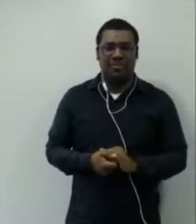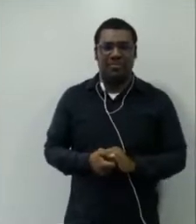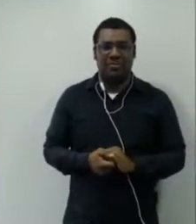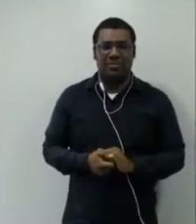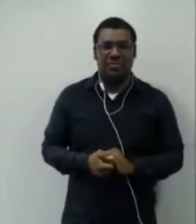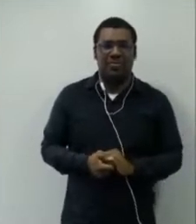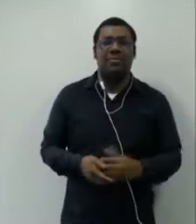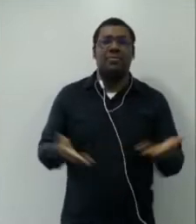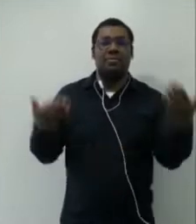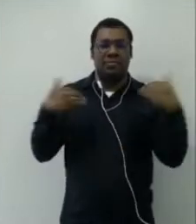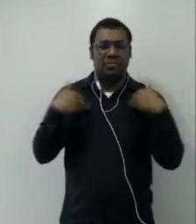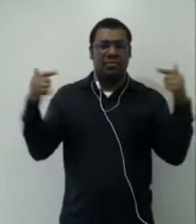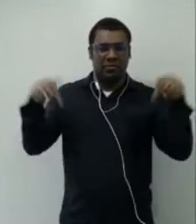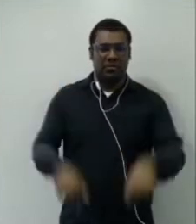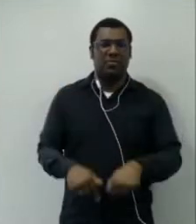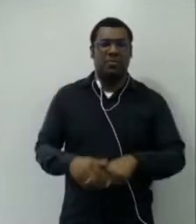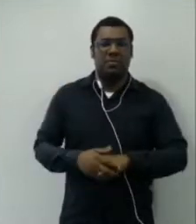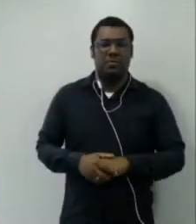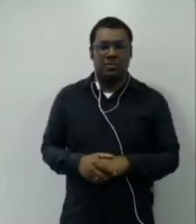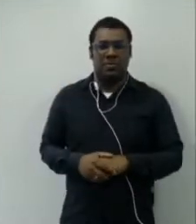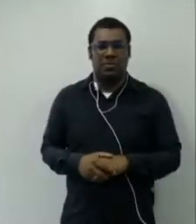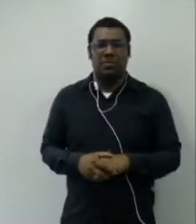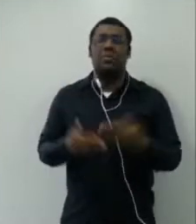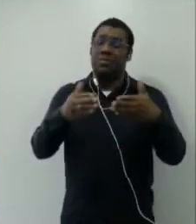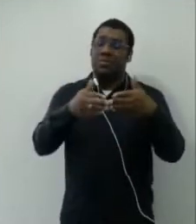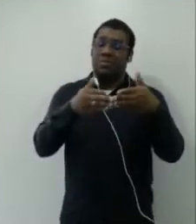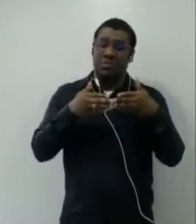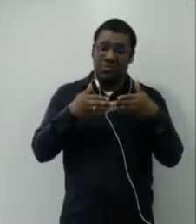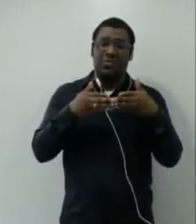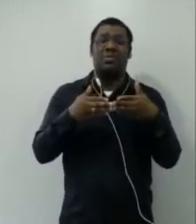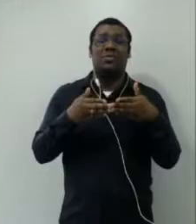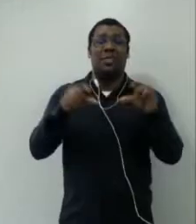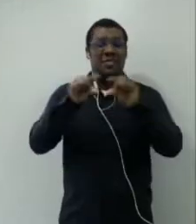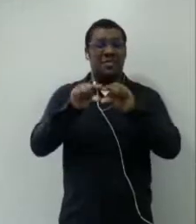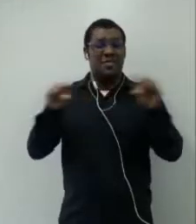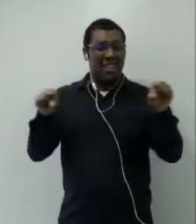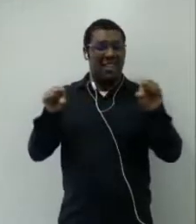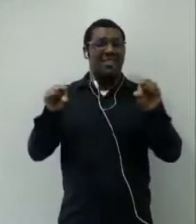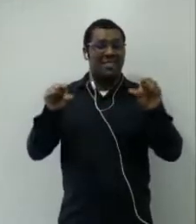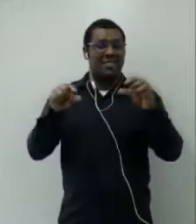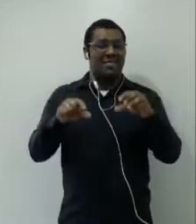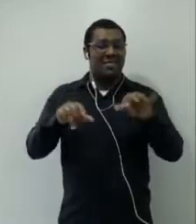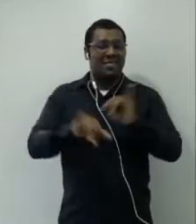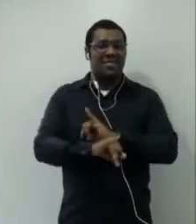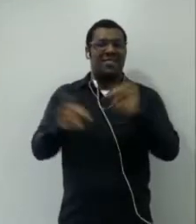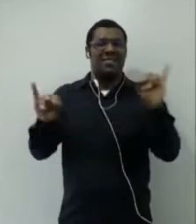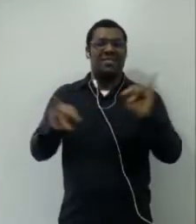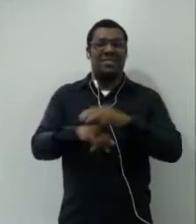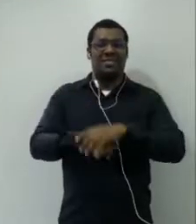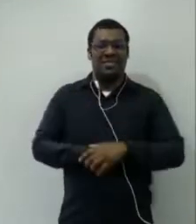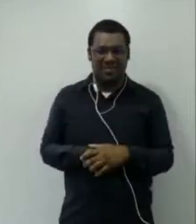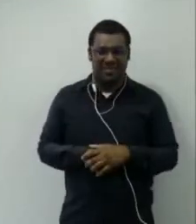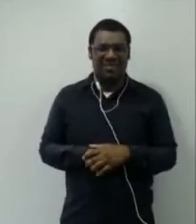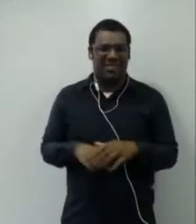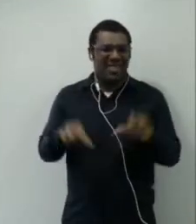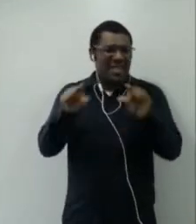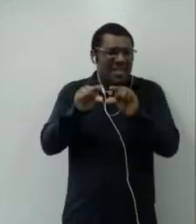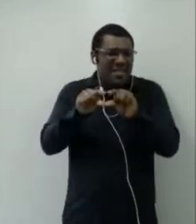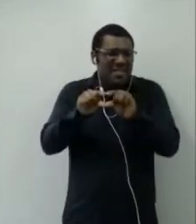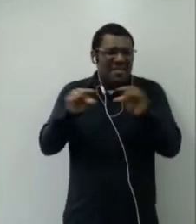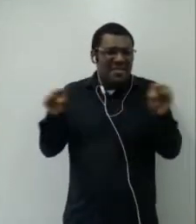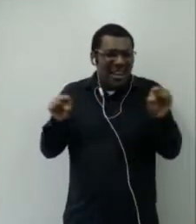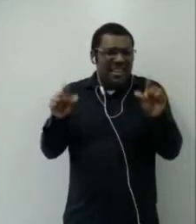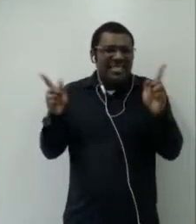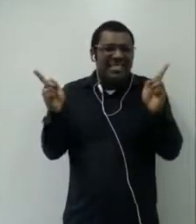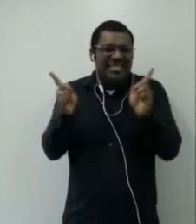coloco e peço licença para usar a expressão mais curta que eu vi e a que mais diz.